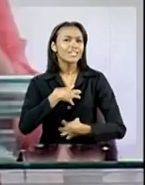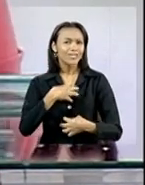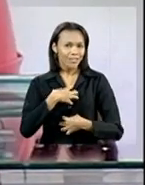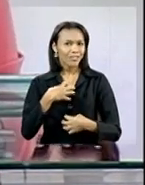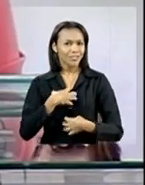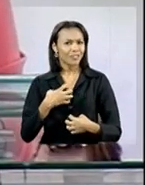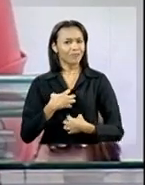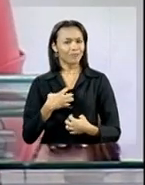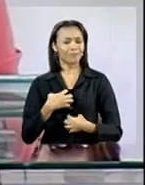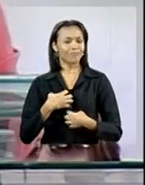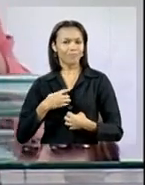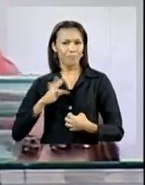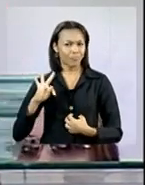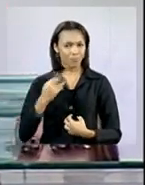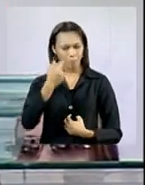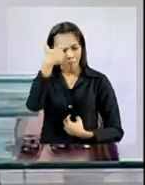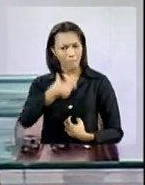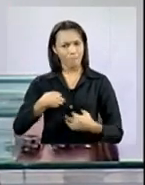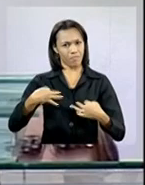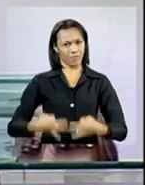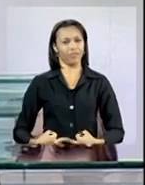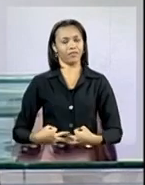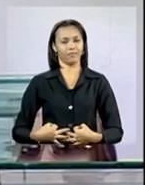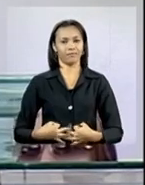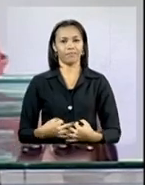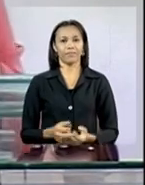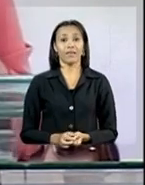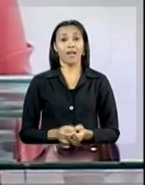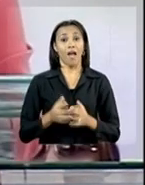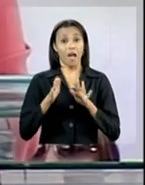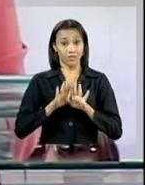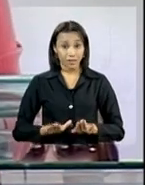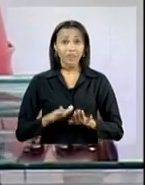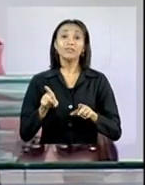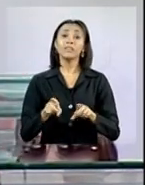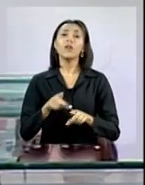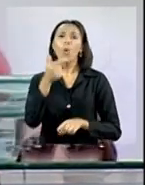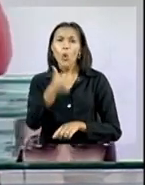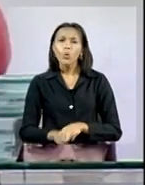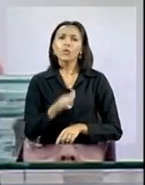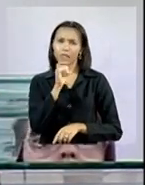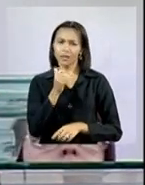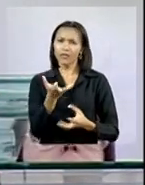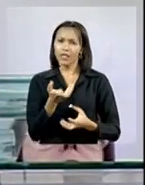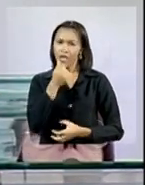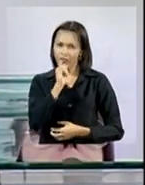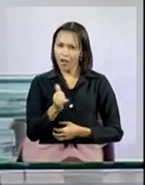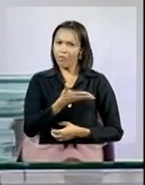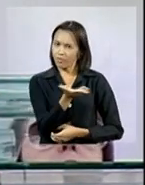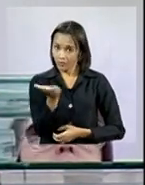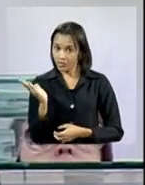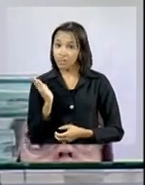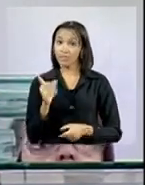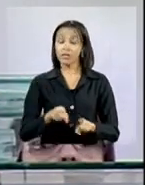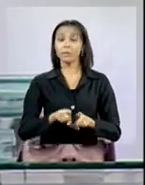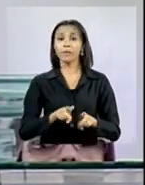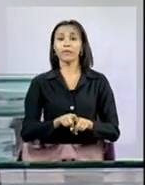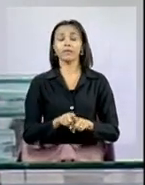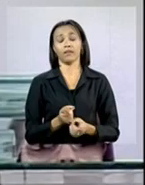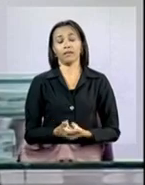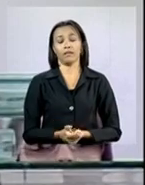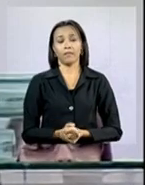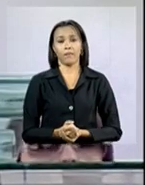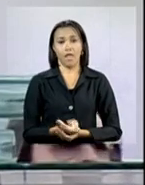Plenitude na vida assim uma coisa que eu queria compartilhar com vocês é